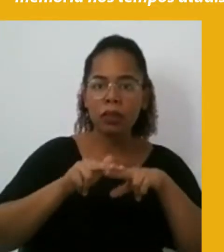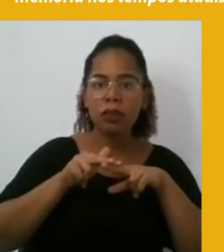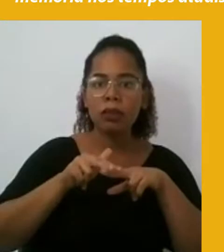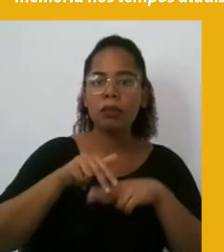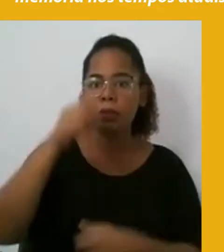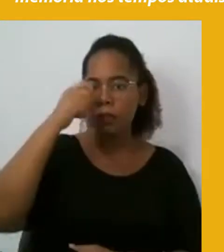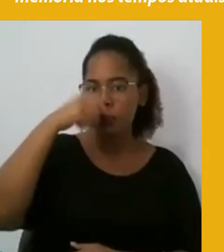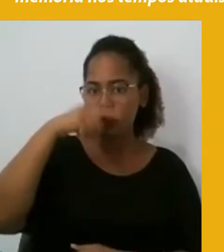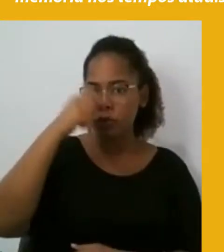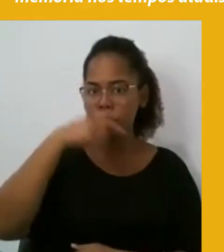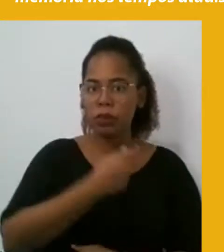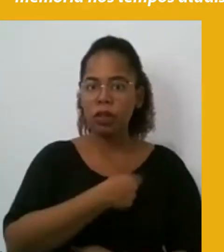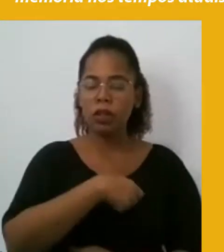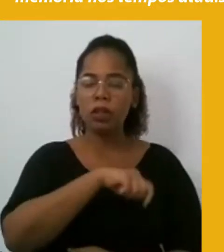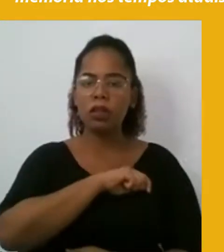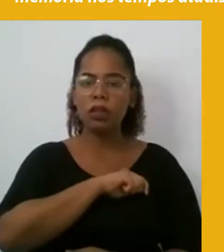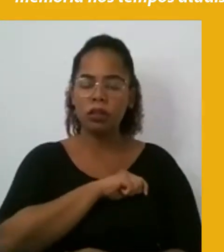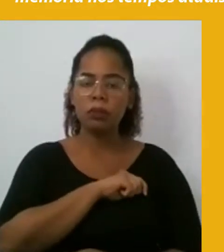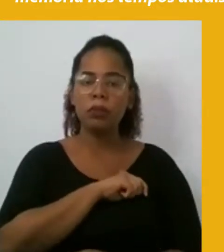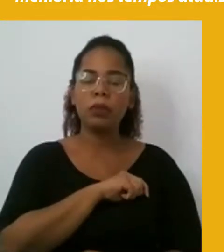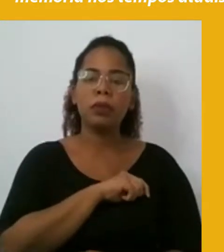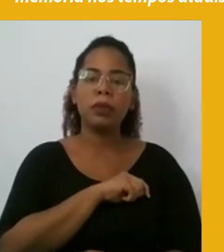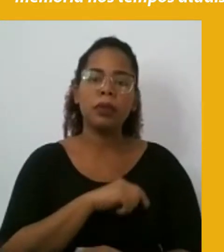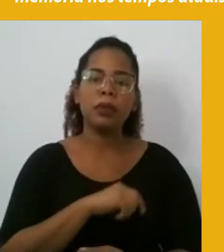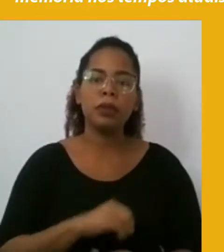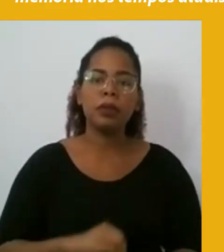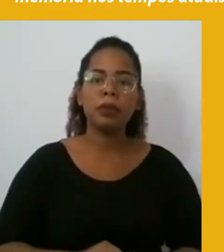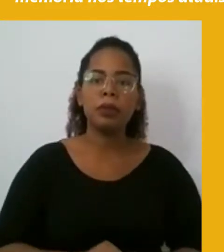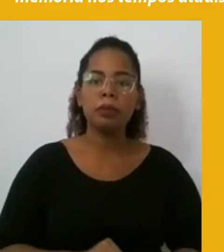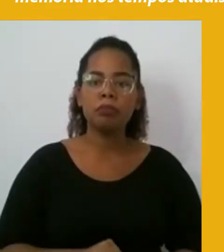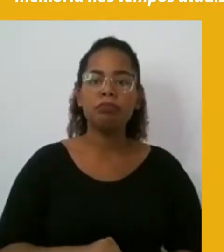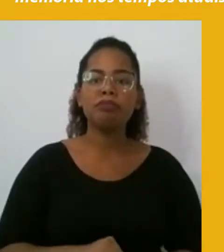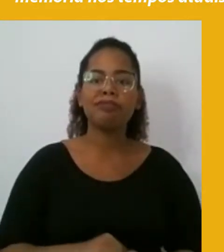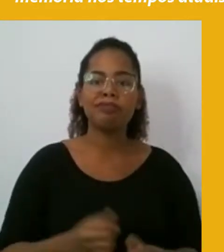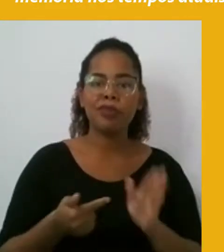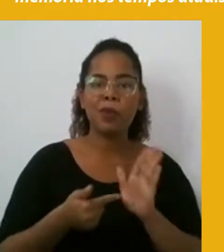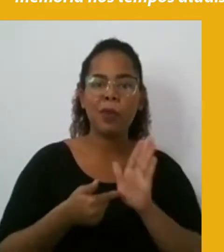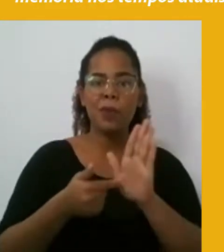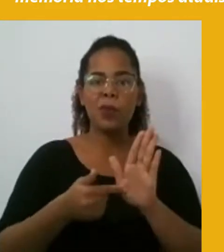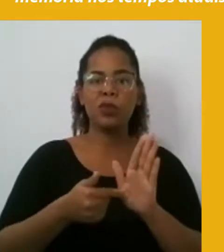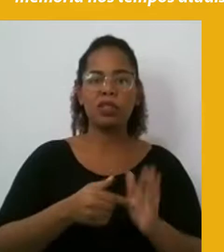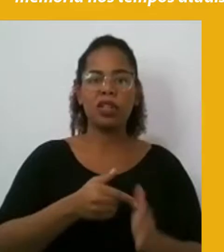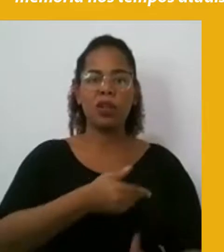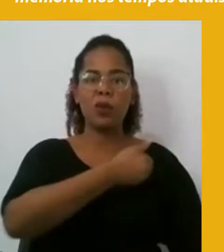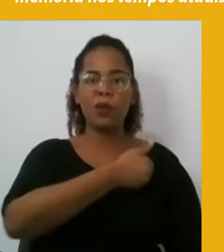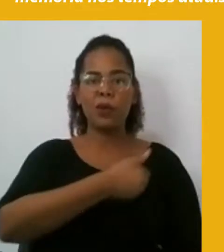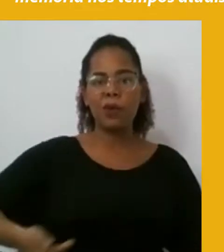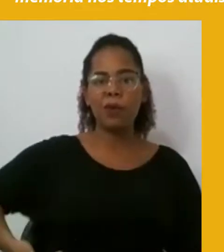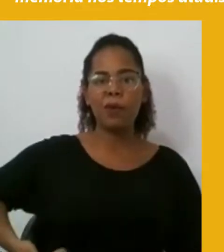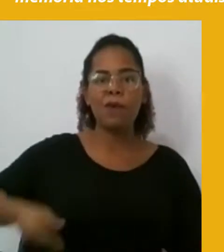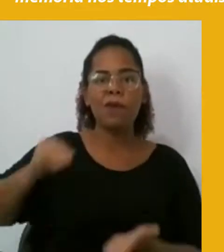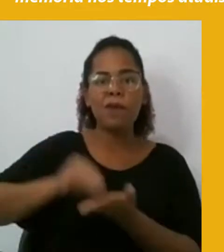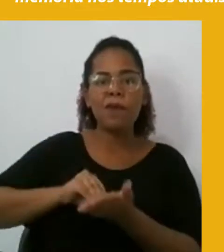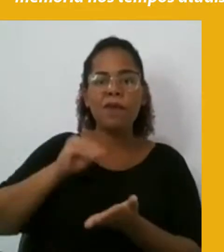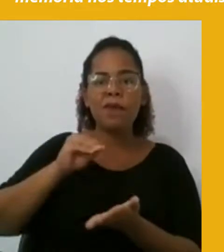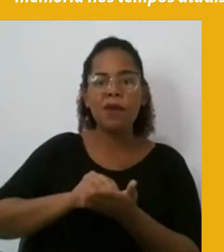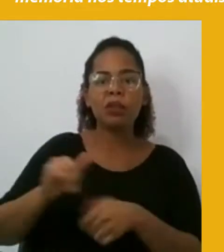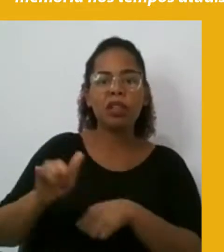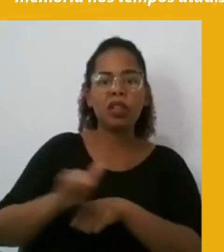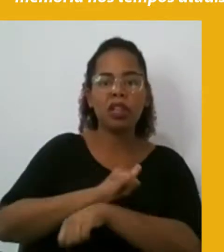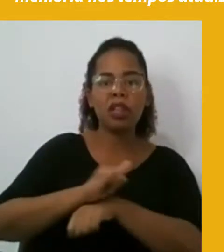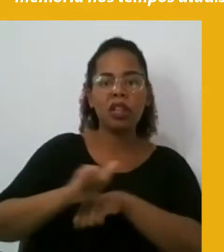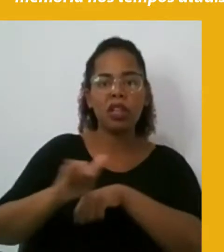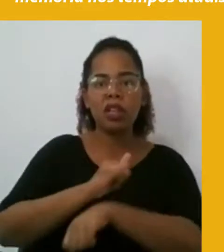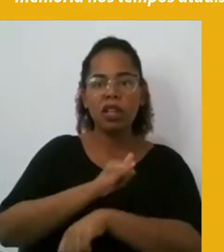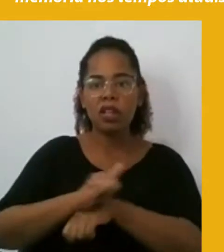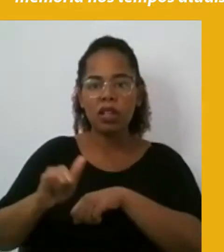aqui na cidade do Rio, da ineficiência dos poderes públicos, inclusive citando especialmente, no